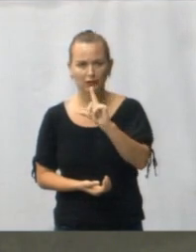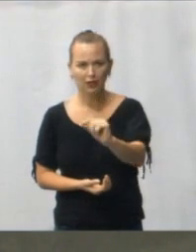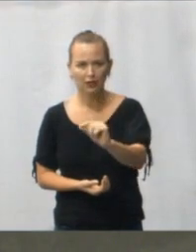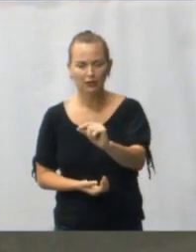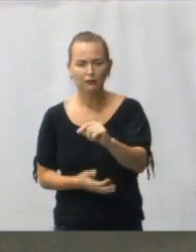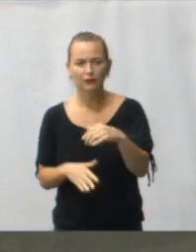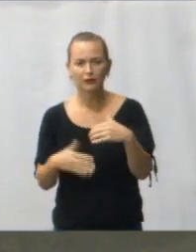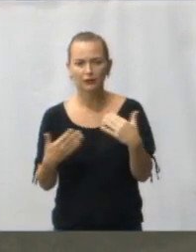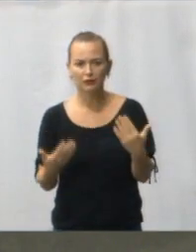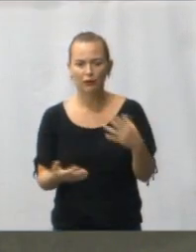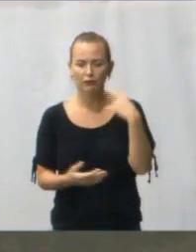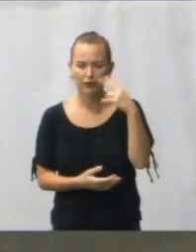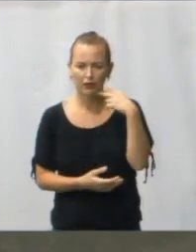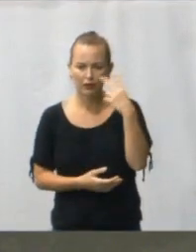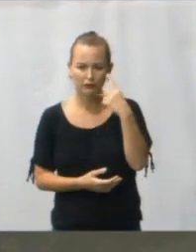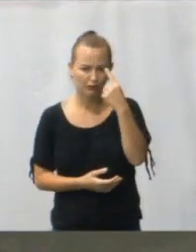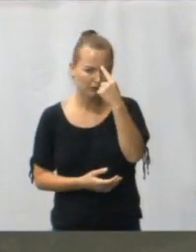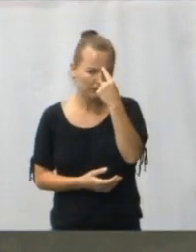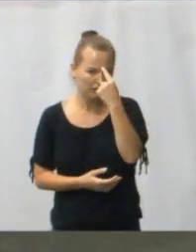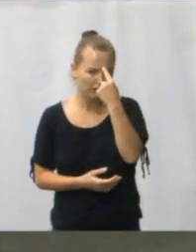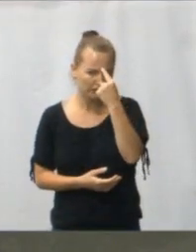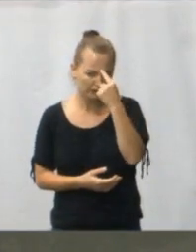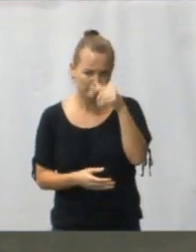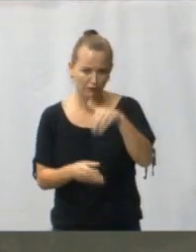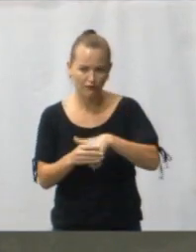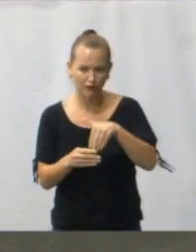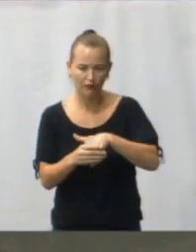Não, Deninho, deixa o Maurício voltar.